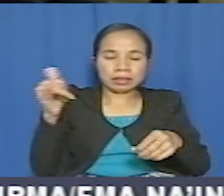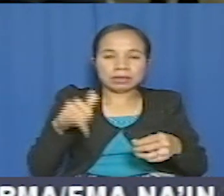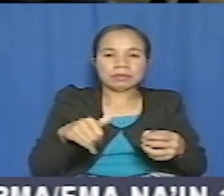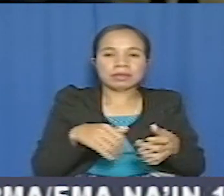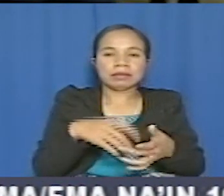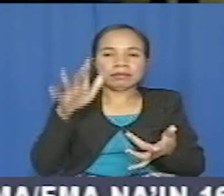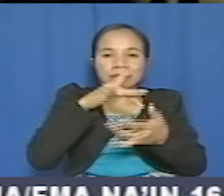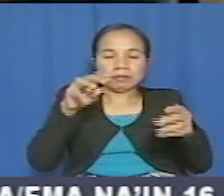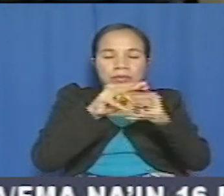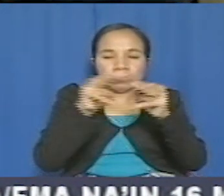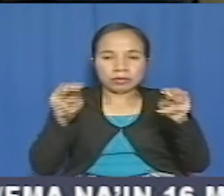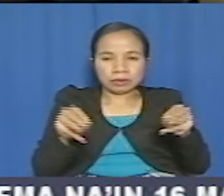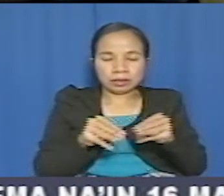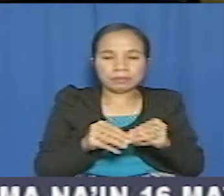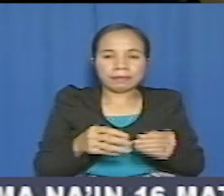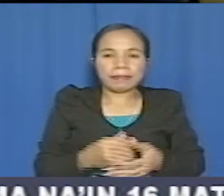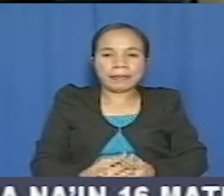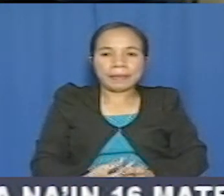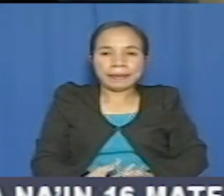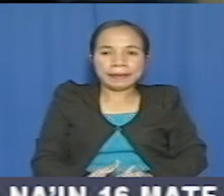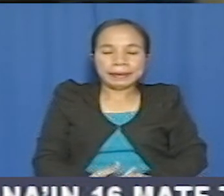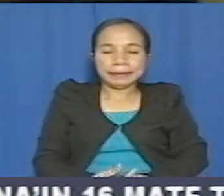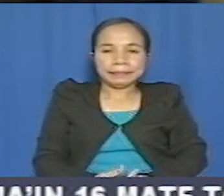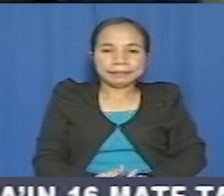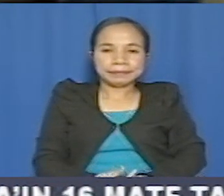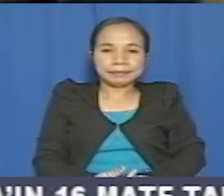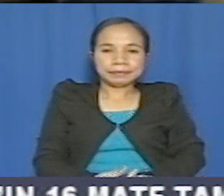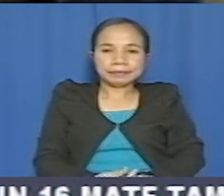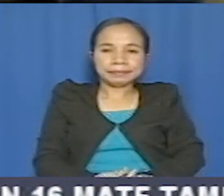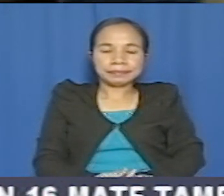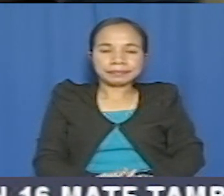viagem ba município. Dulce Tilman, Miguel da Costa, ba RTTL.